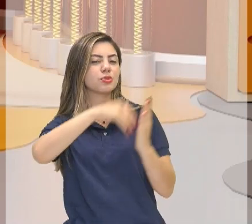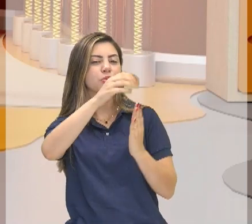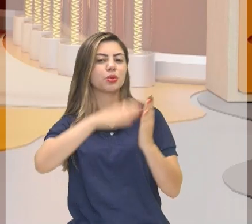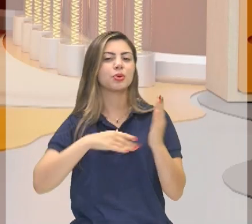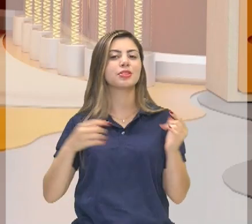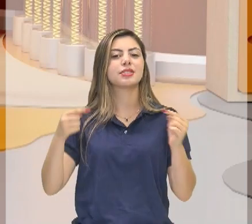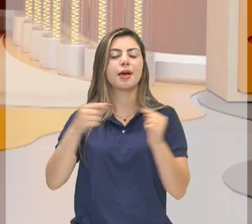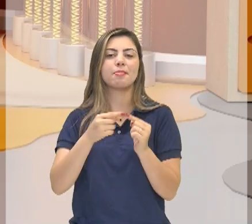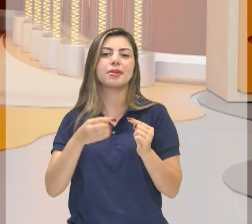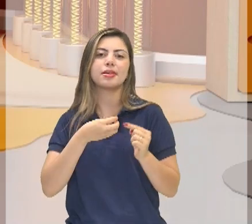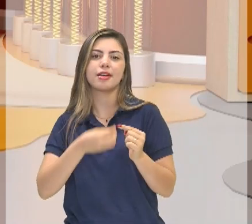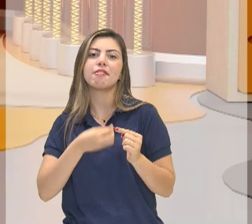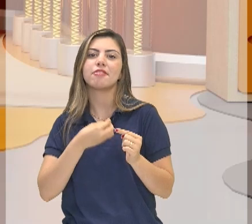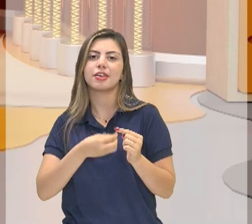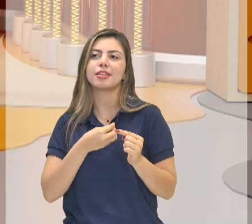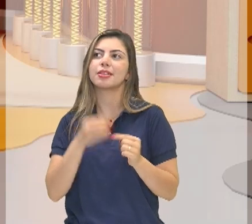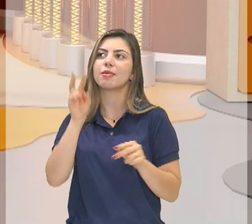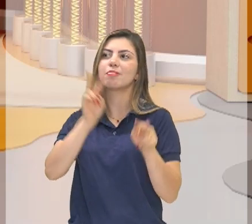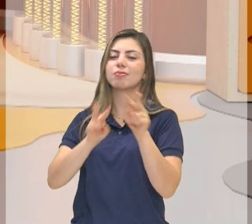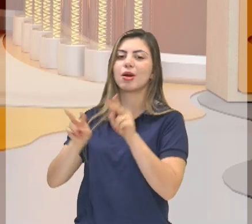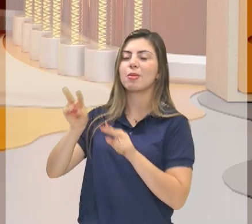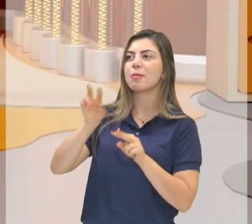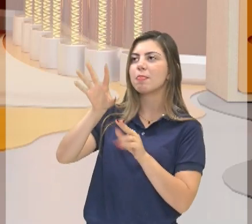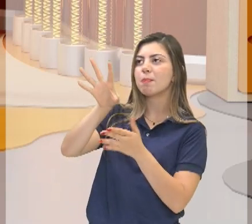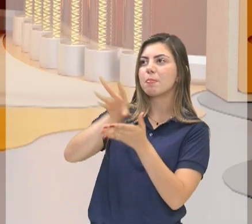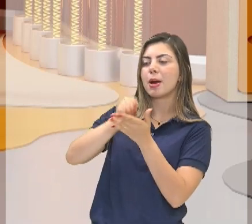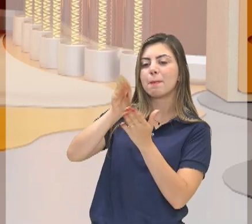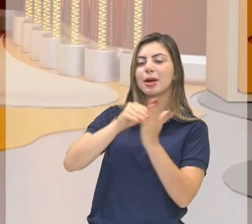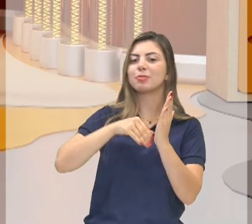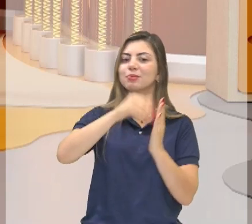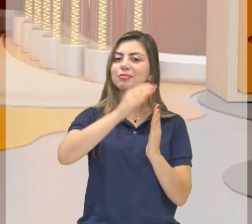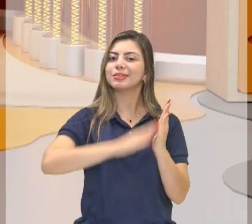Ian sempre fala, contexto.